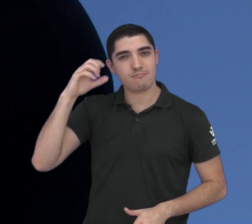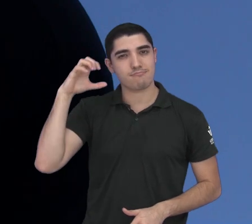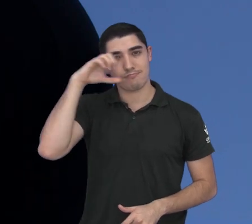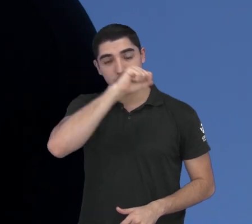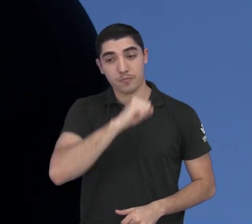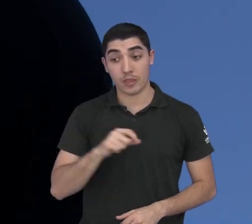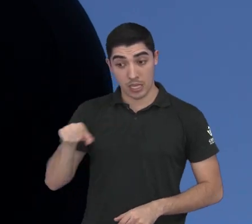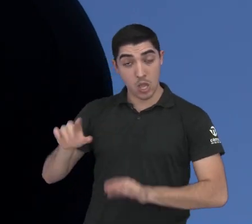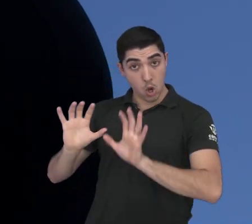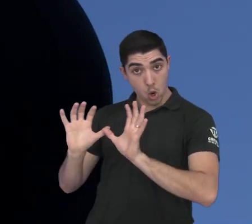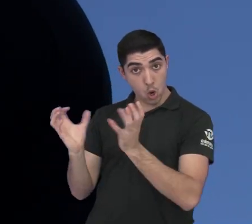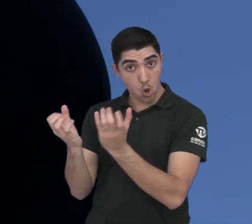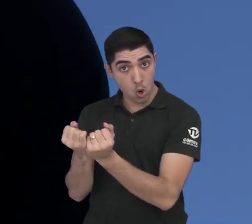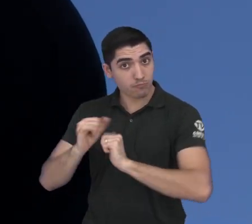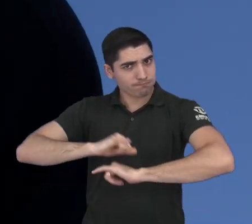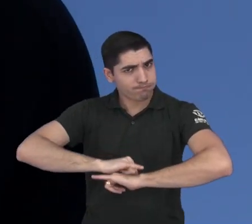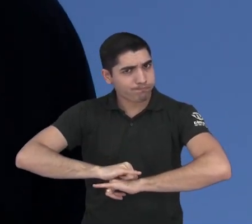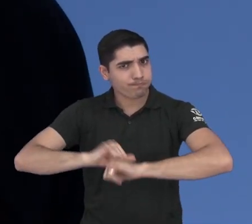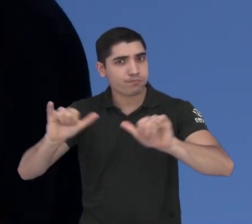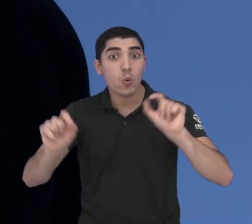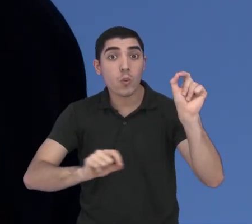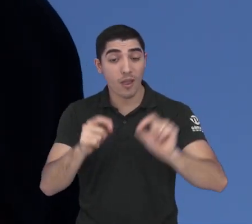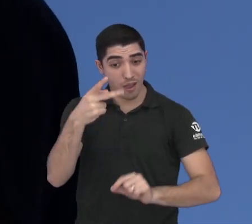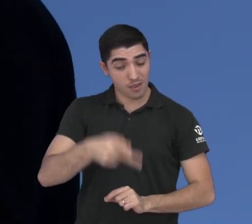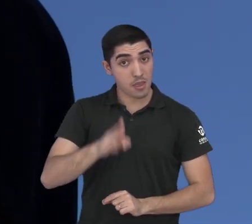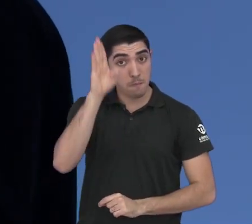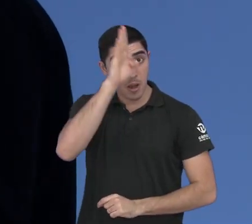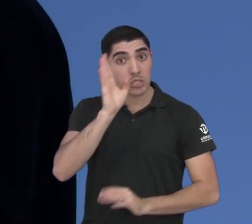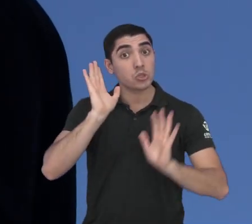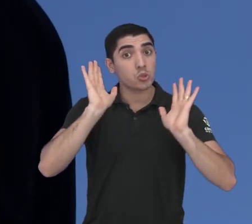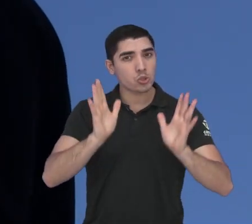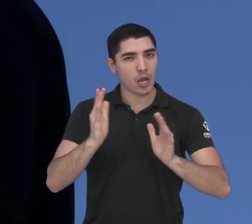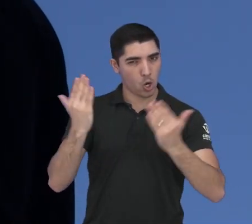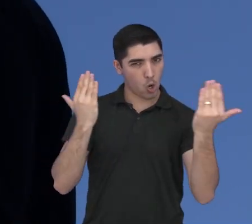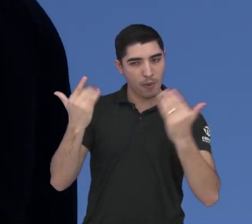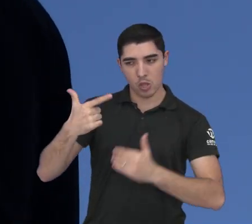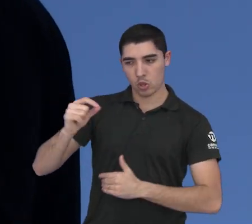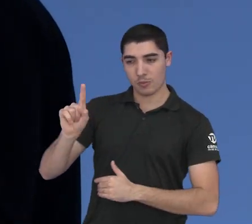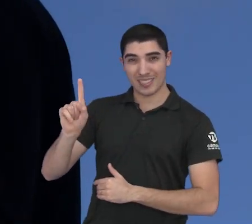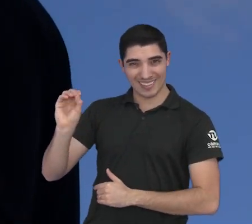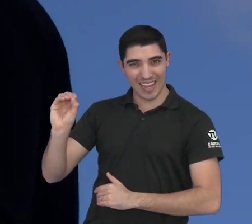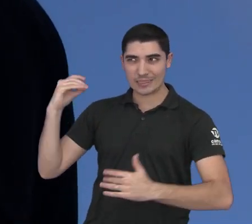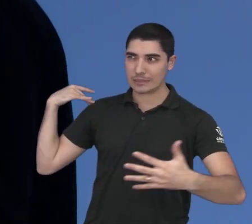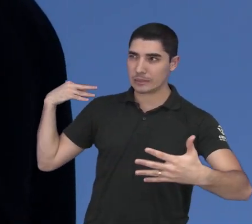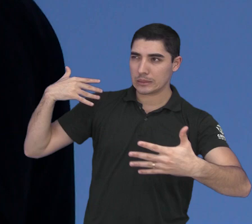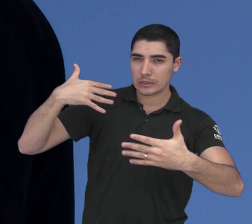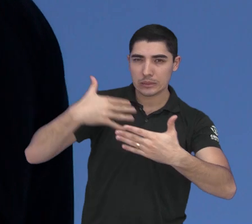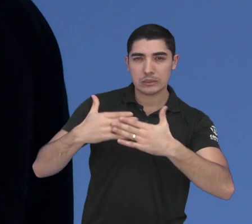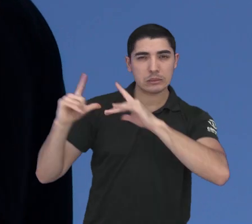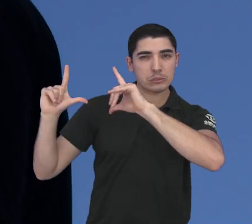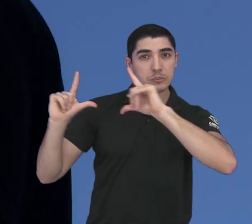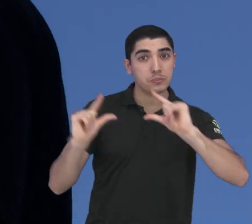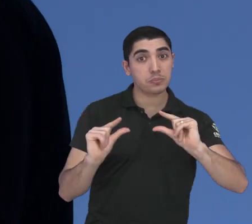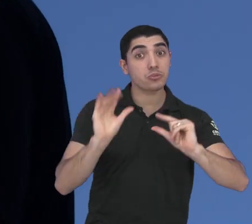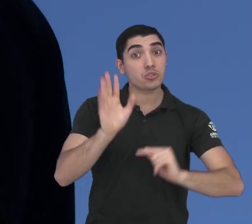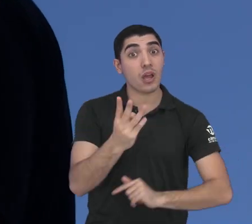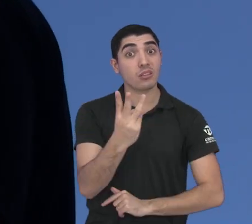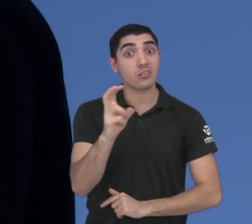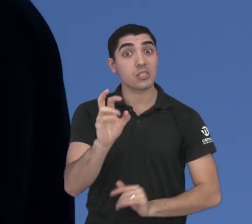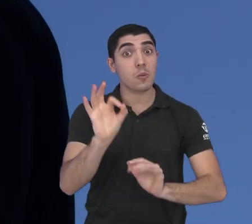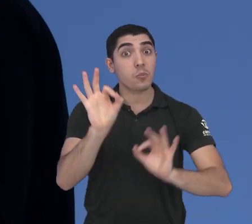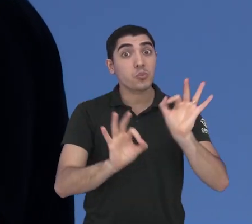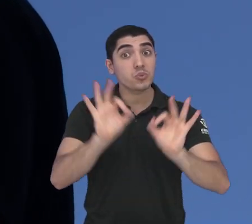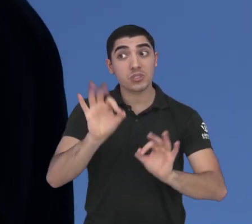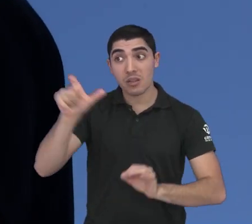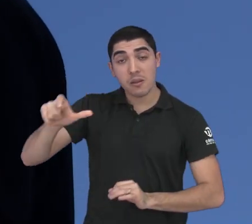Dados divulgados pela OMS apontam que o Brasil reduziu desde 2010 cerca de 35%